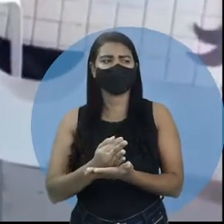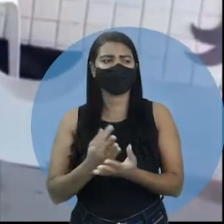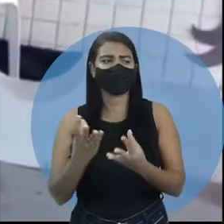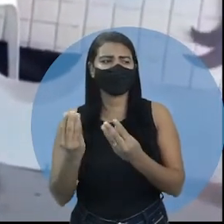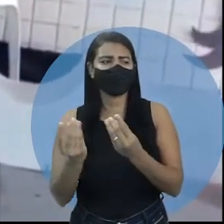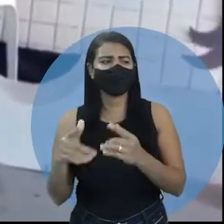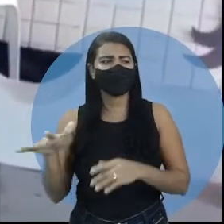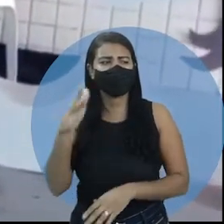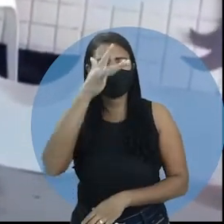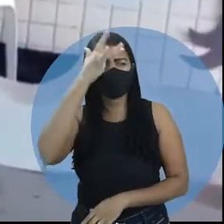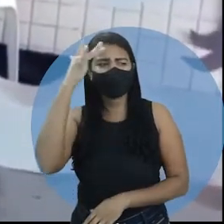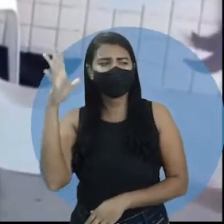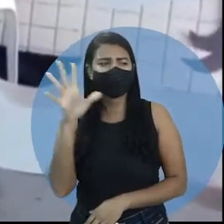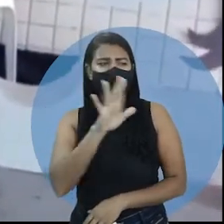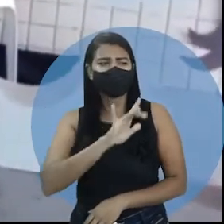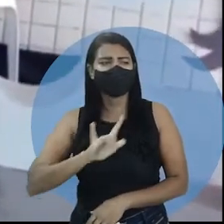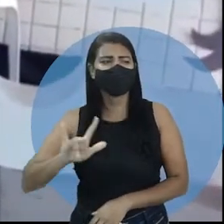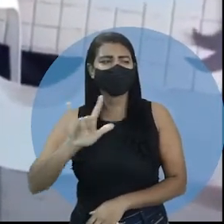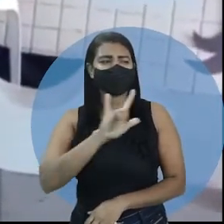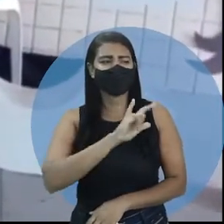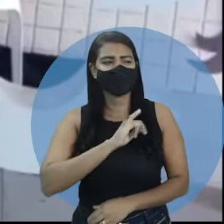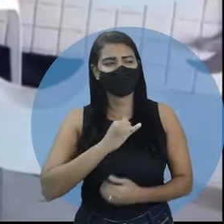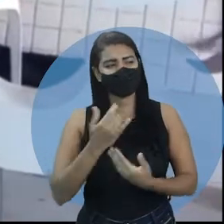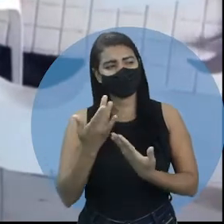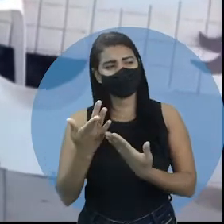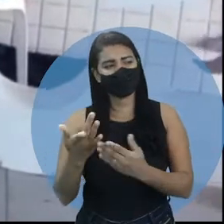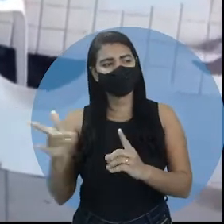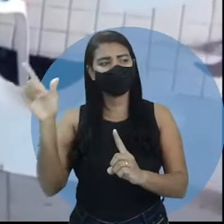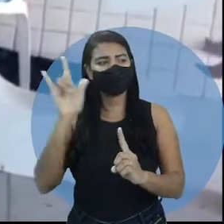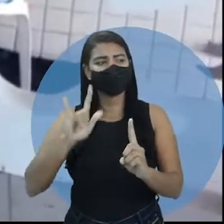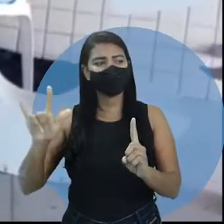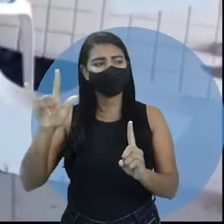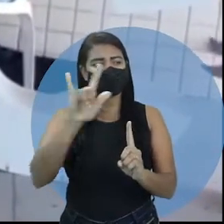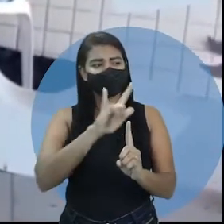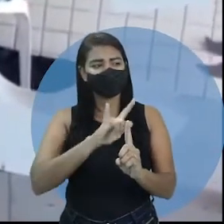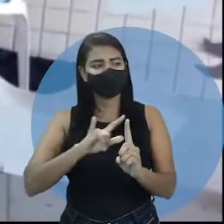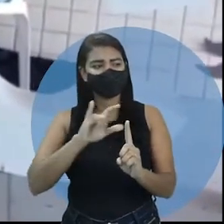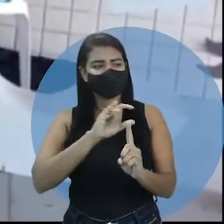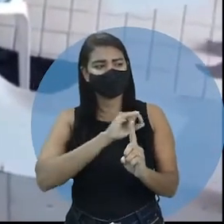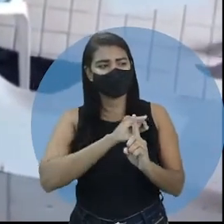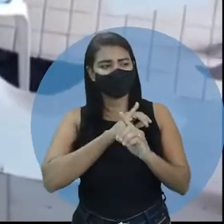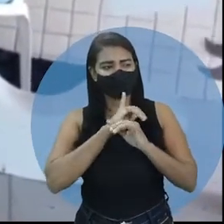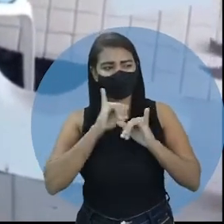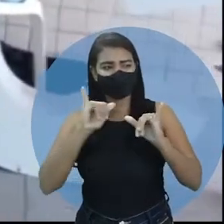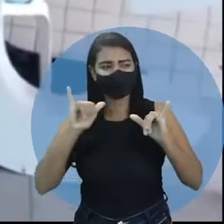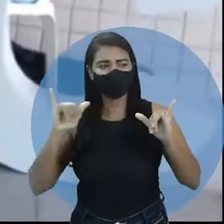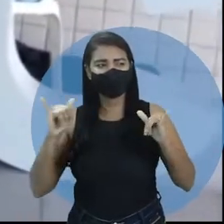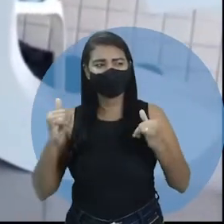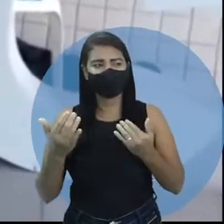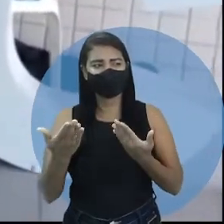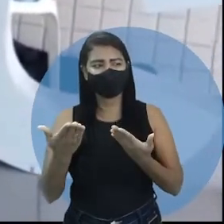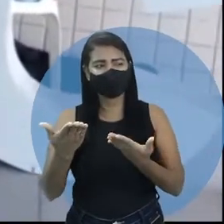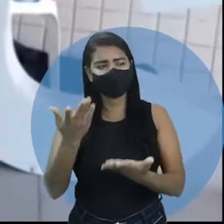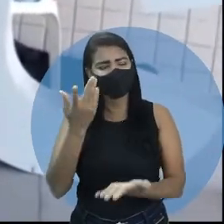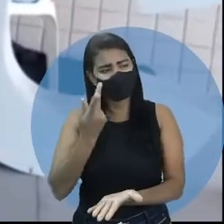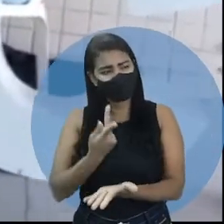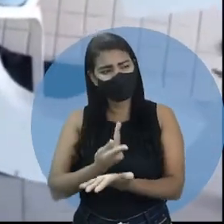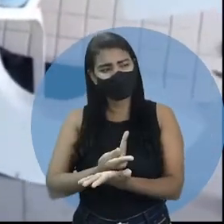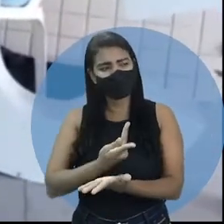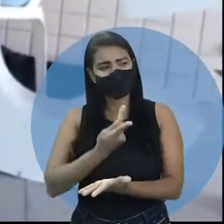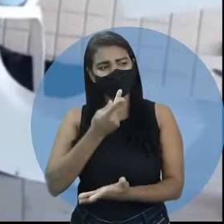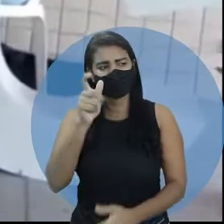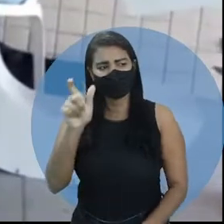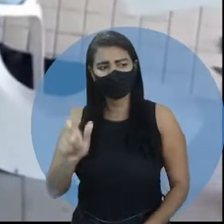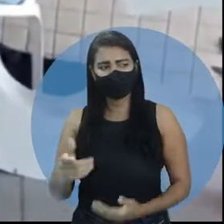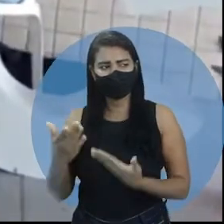Tem muita gente que te ama. Deus mandou te dizer que vai